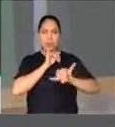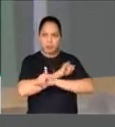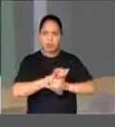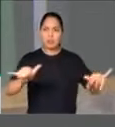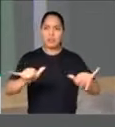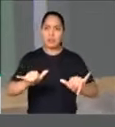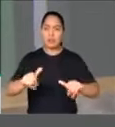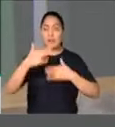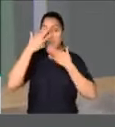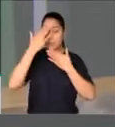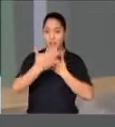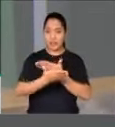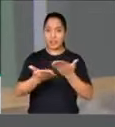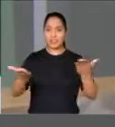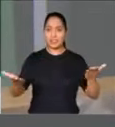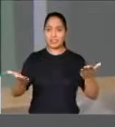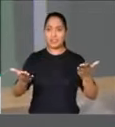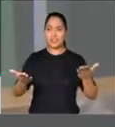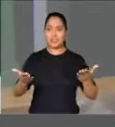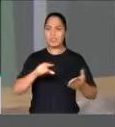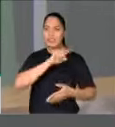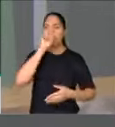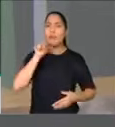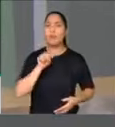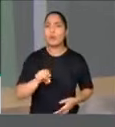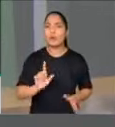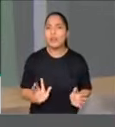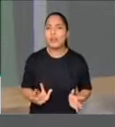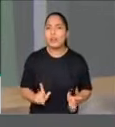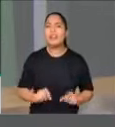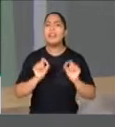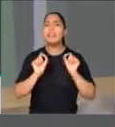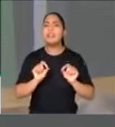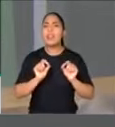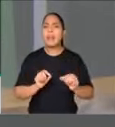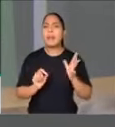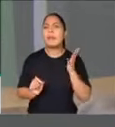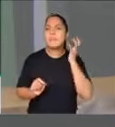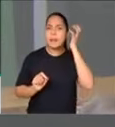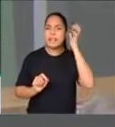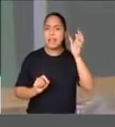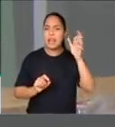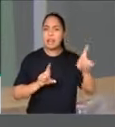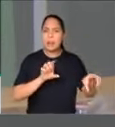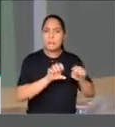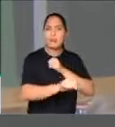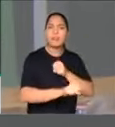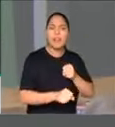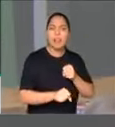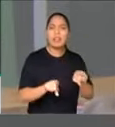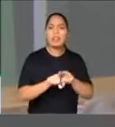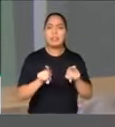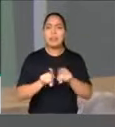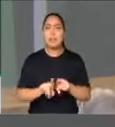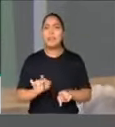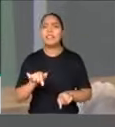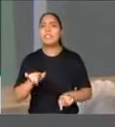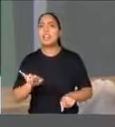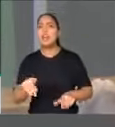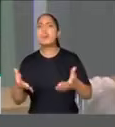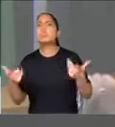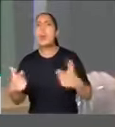obrigada a todos e a todas. E fica com a pergunta: quem mandou matar Marielle e cadê Queiroz? Lula